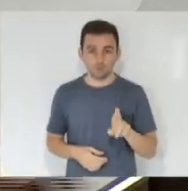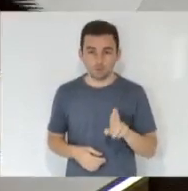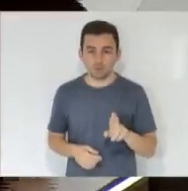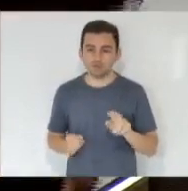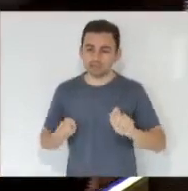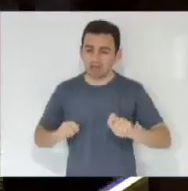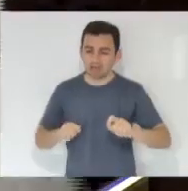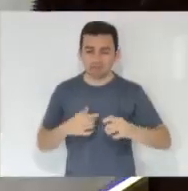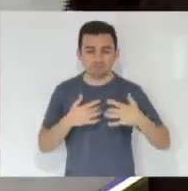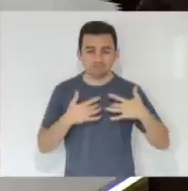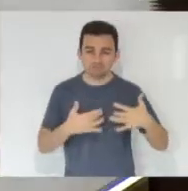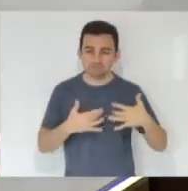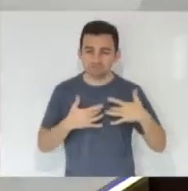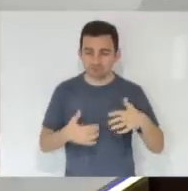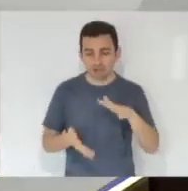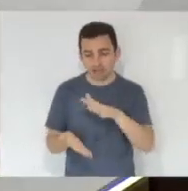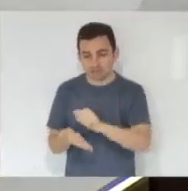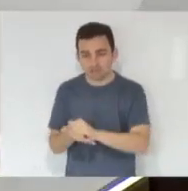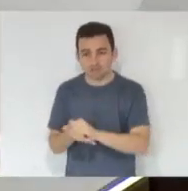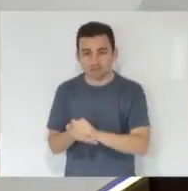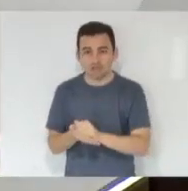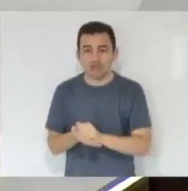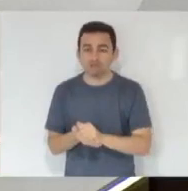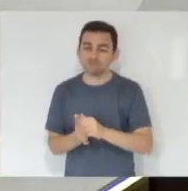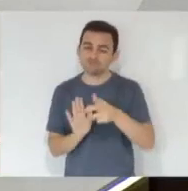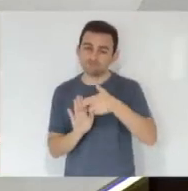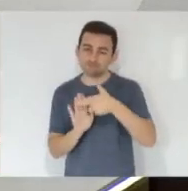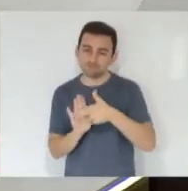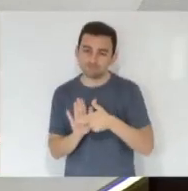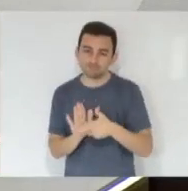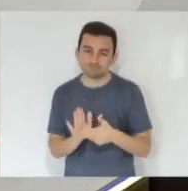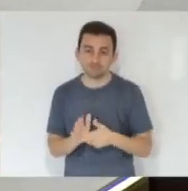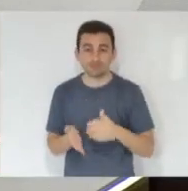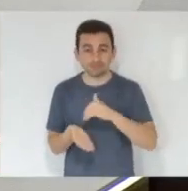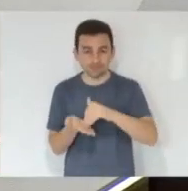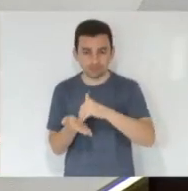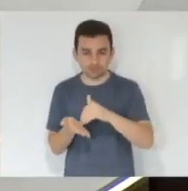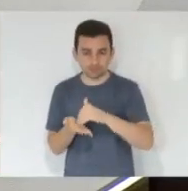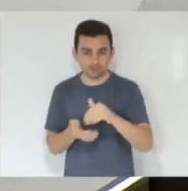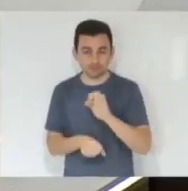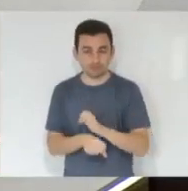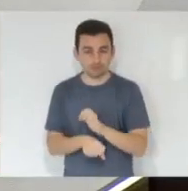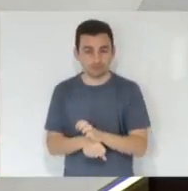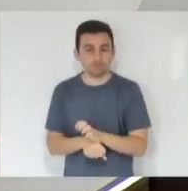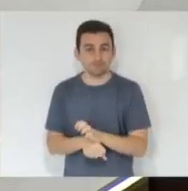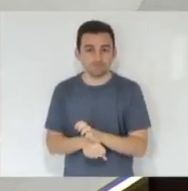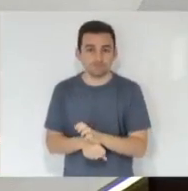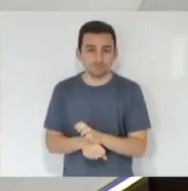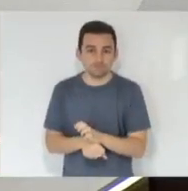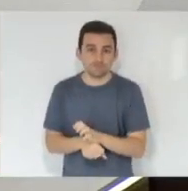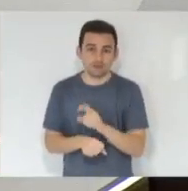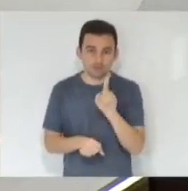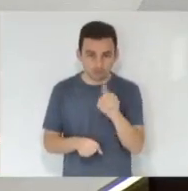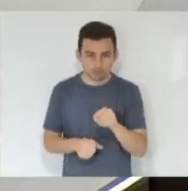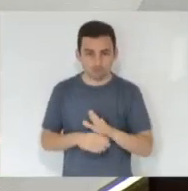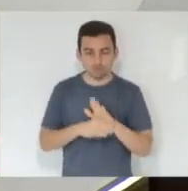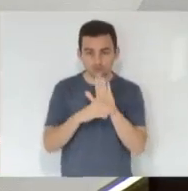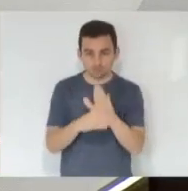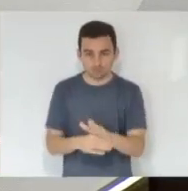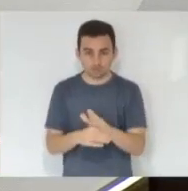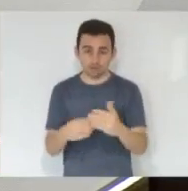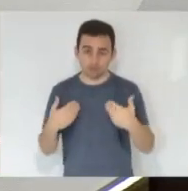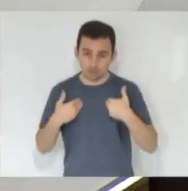espontaneamente, cadastrado e regulamentado pela Secretaria de Estado da Fazenda. É a contribuição que eu posso